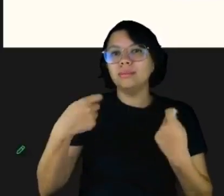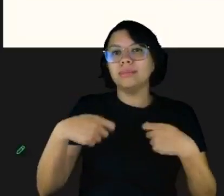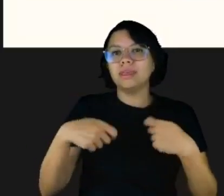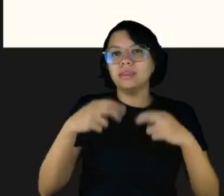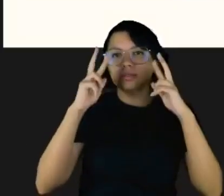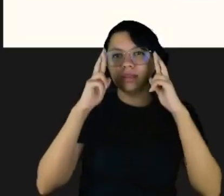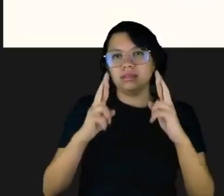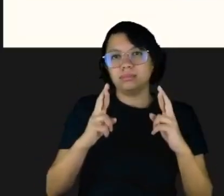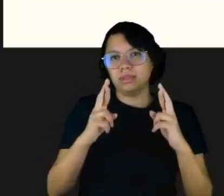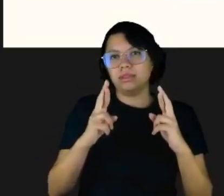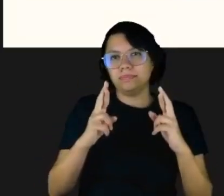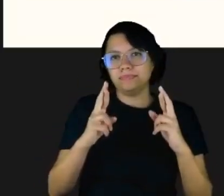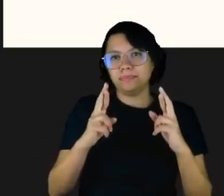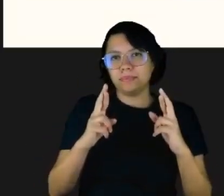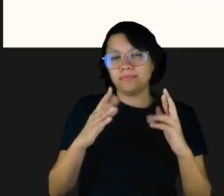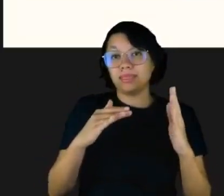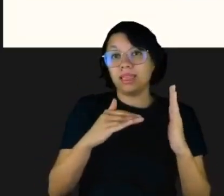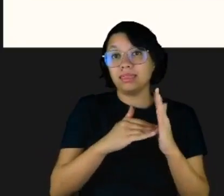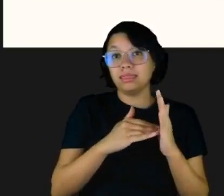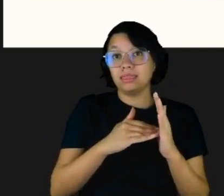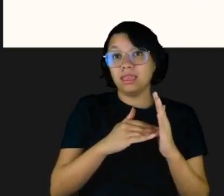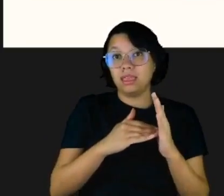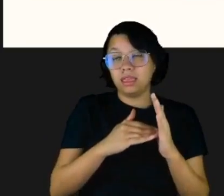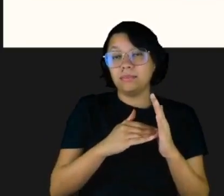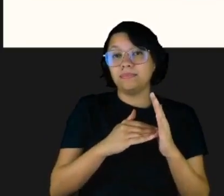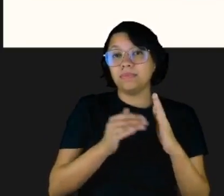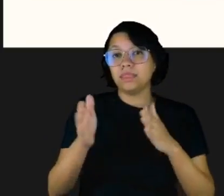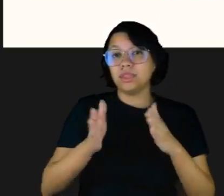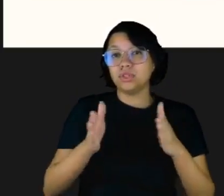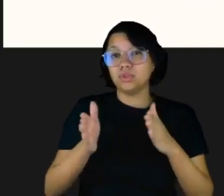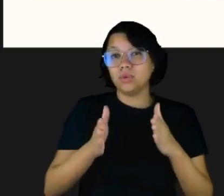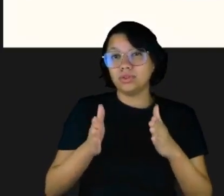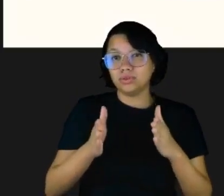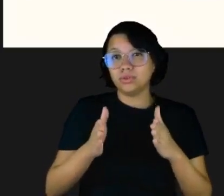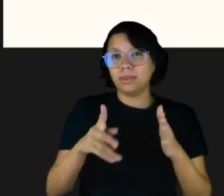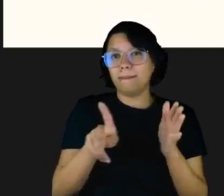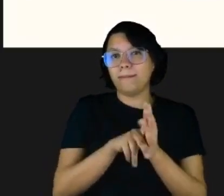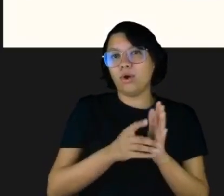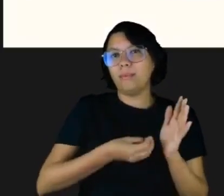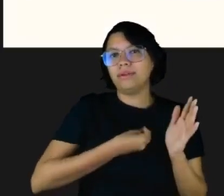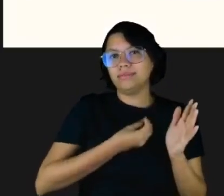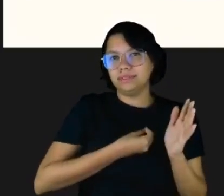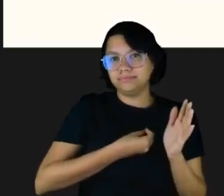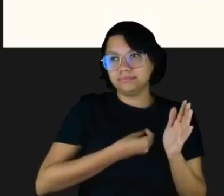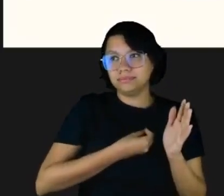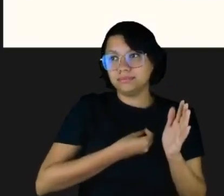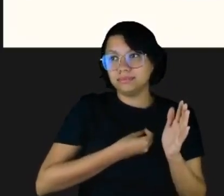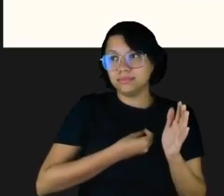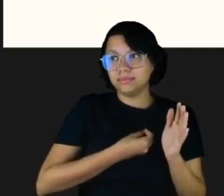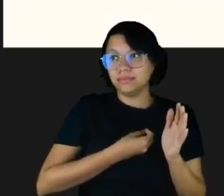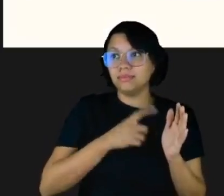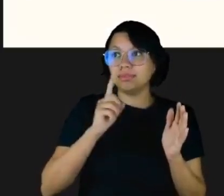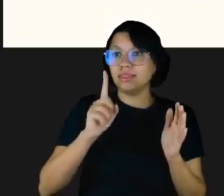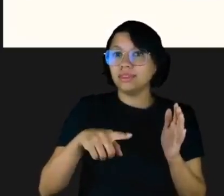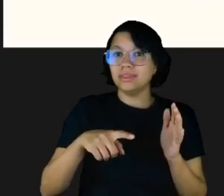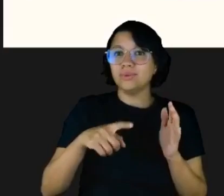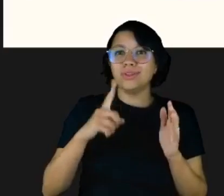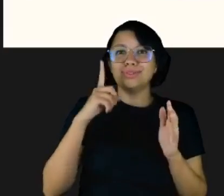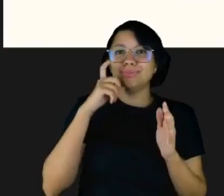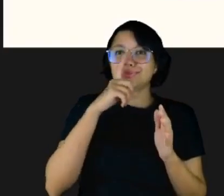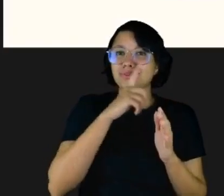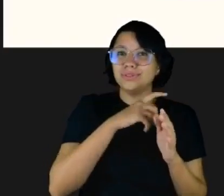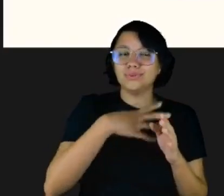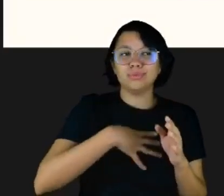ser respeitada até em se tratando da sua própria vida. E isso é muito duro para os